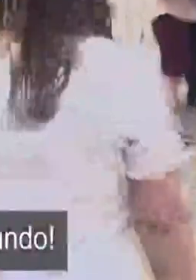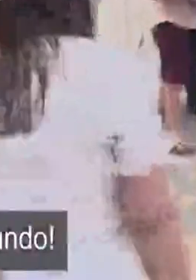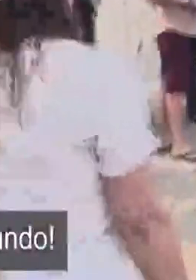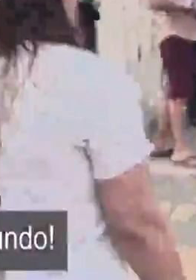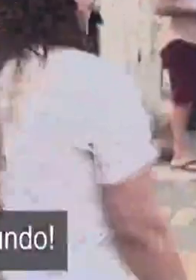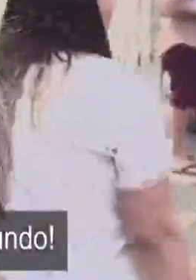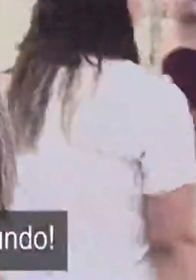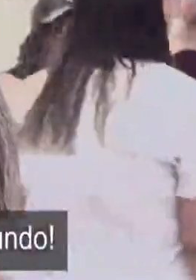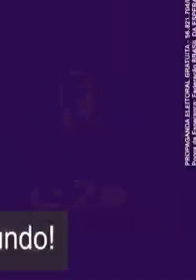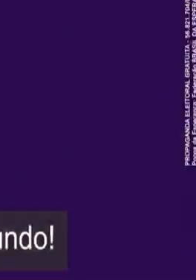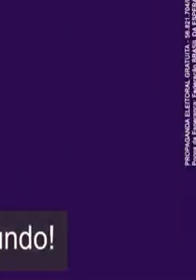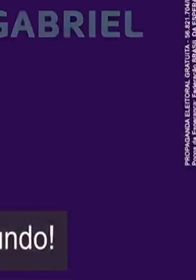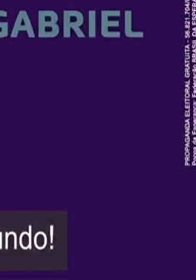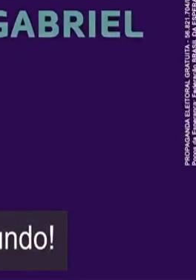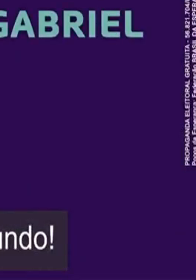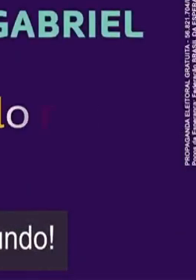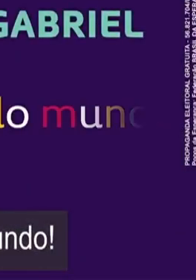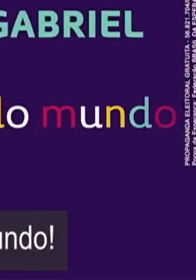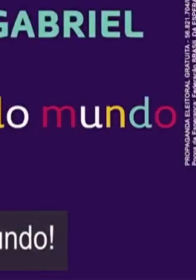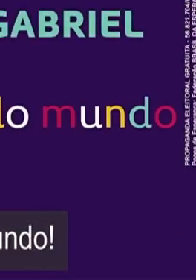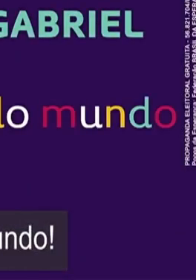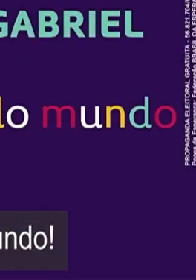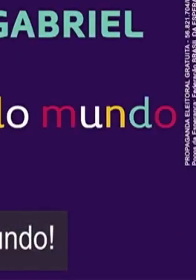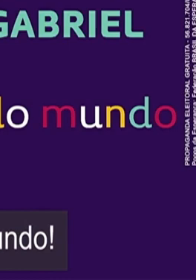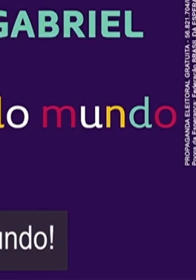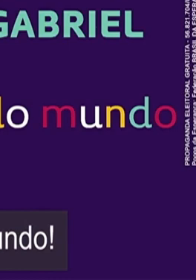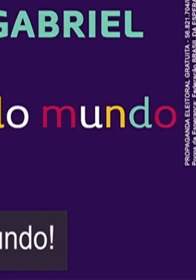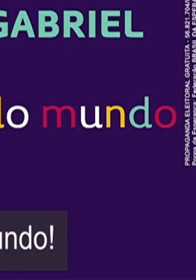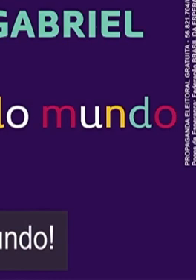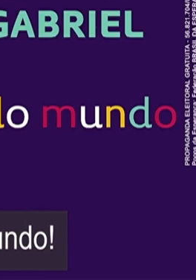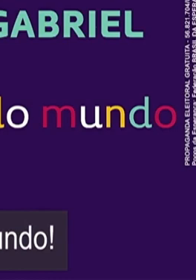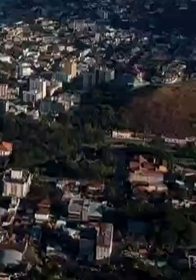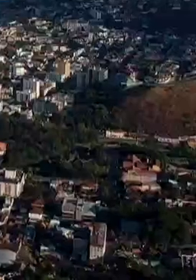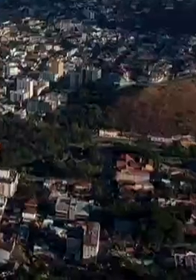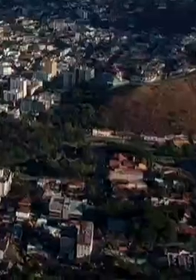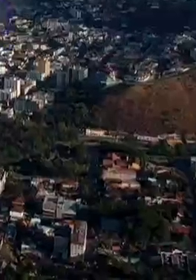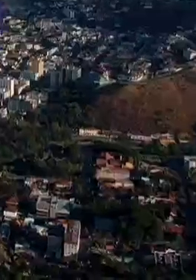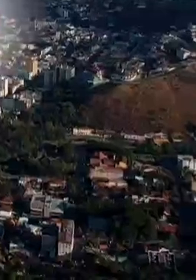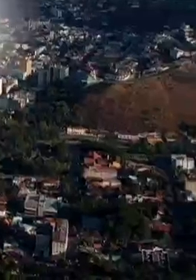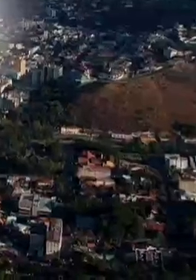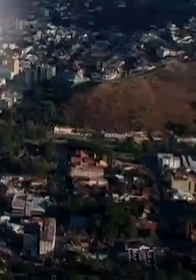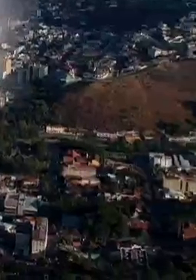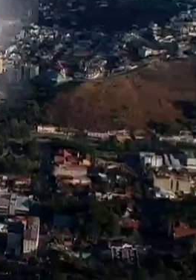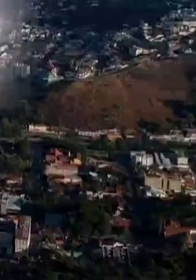Vamos juntos construir uma Poços para todo mundo.